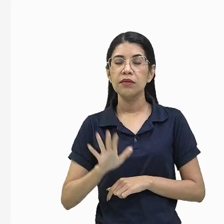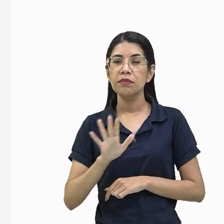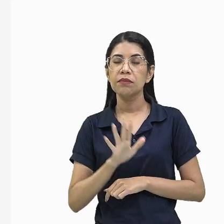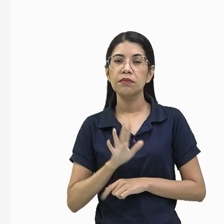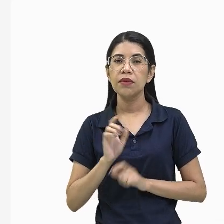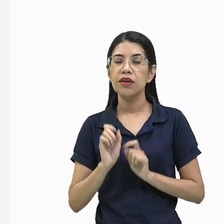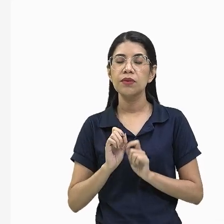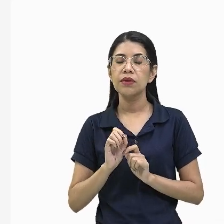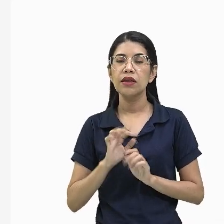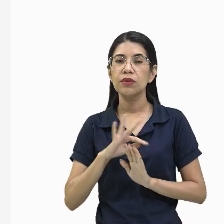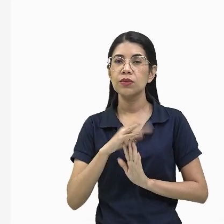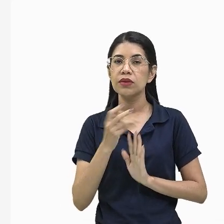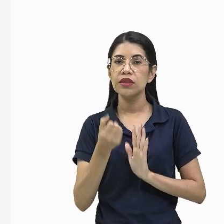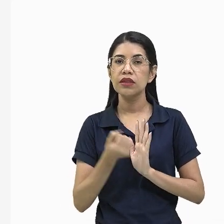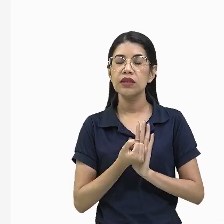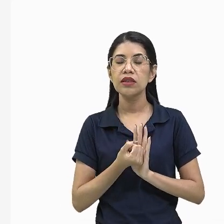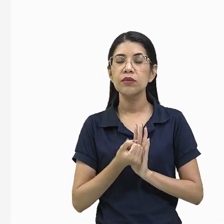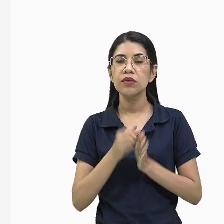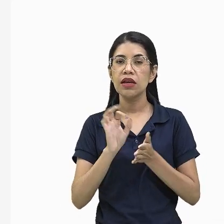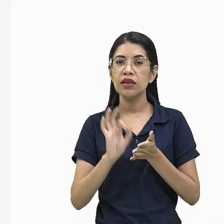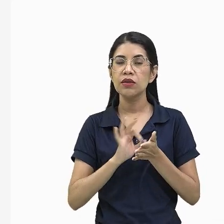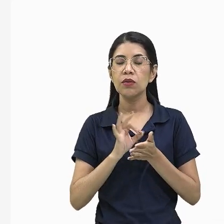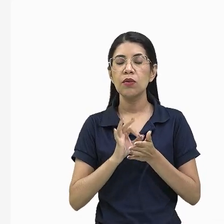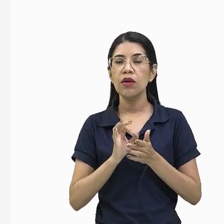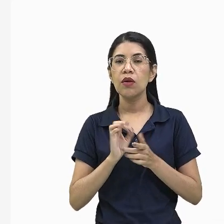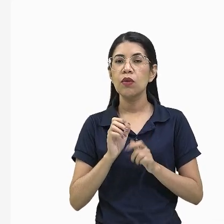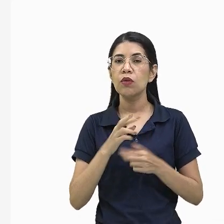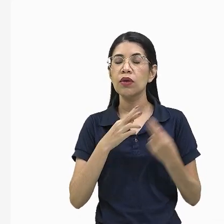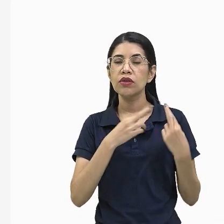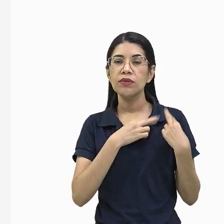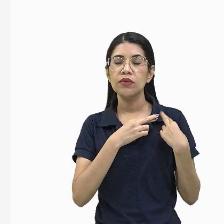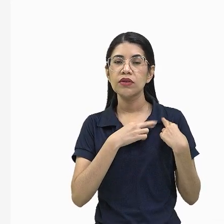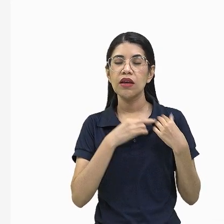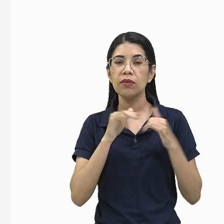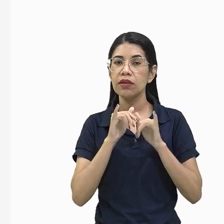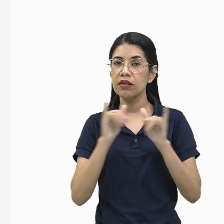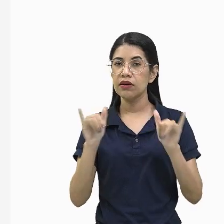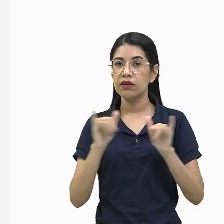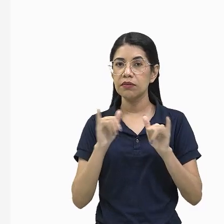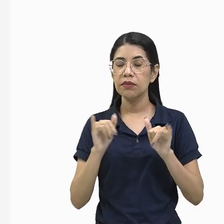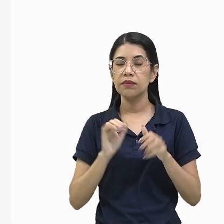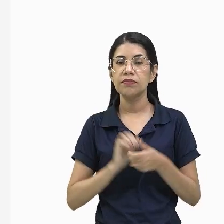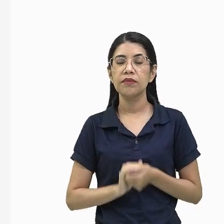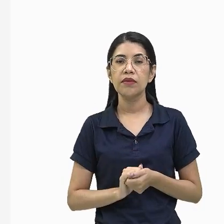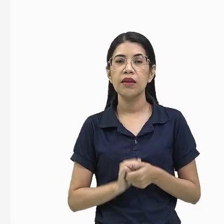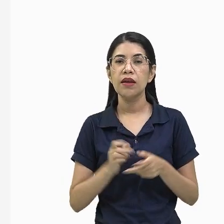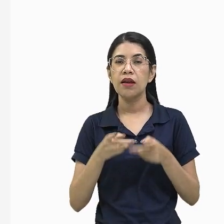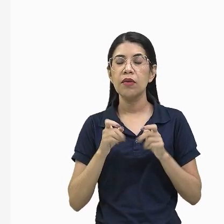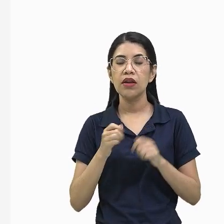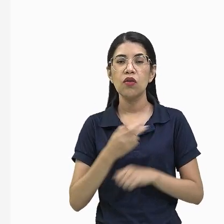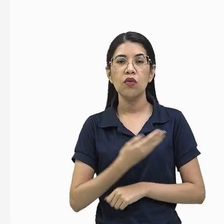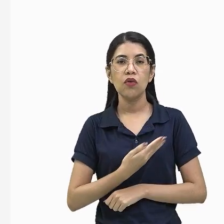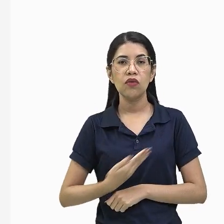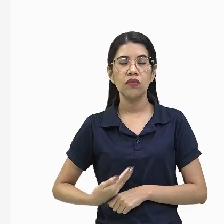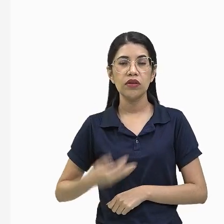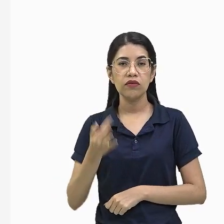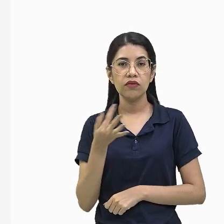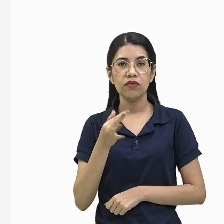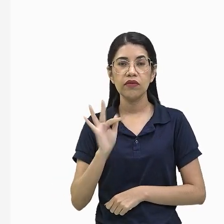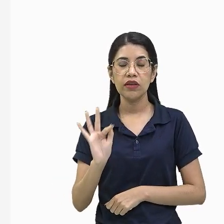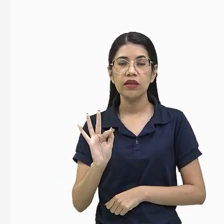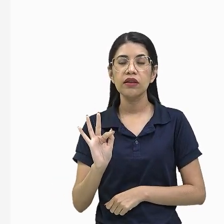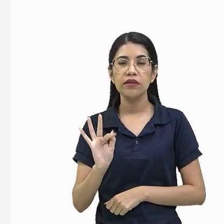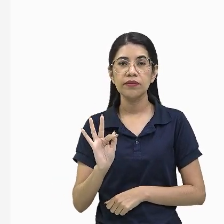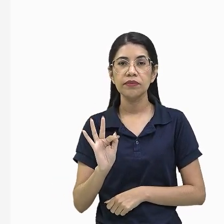as assinaturas, quem promoveu essa campanha. Então percebo que nós temos aí o governo federal